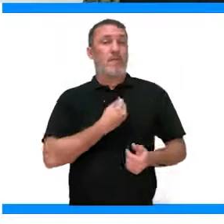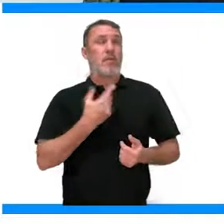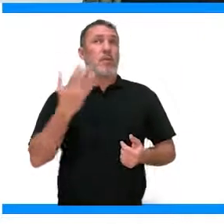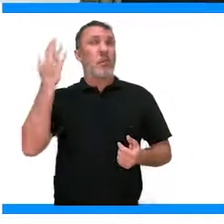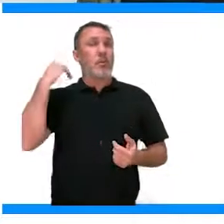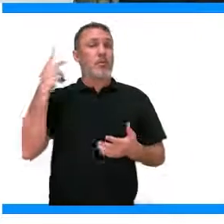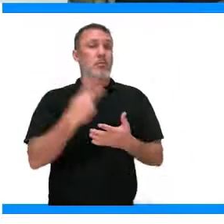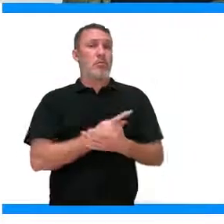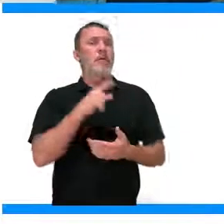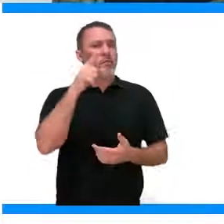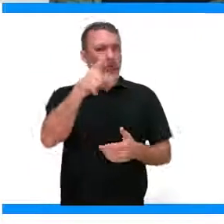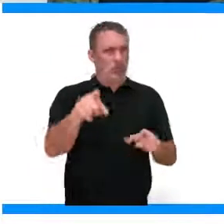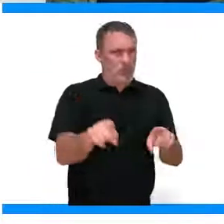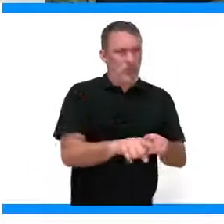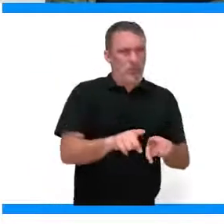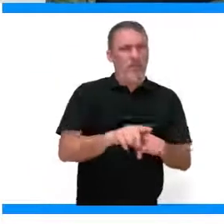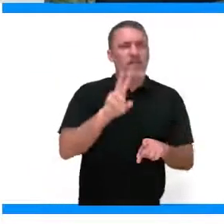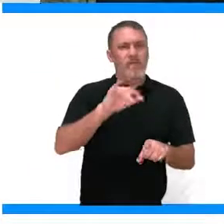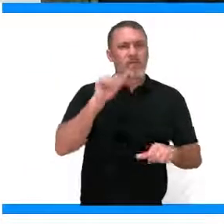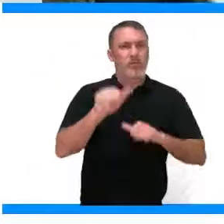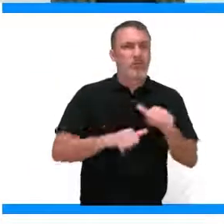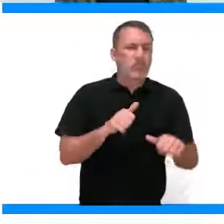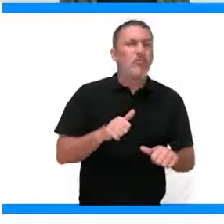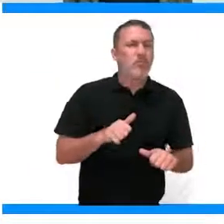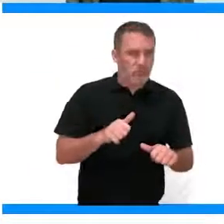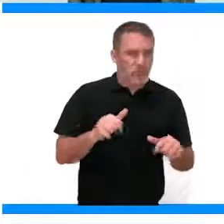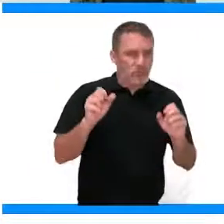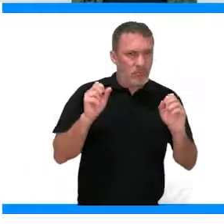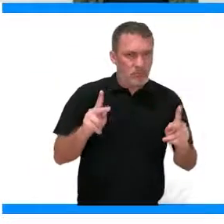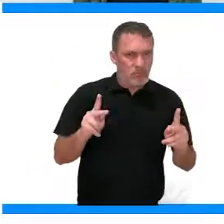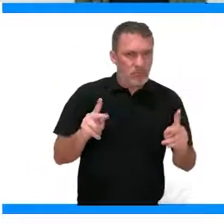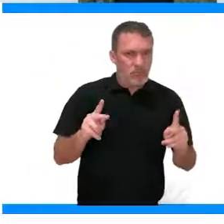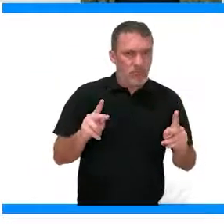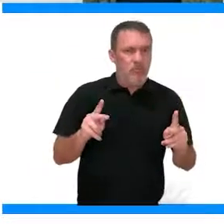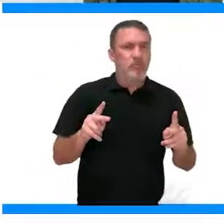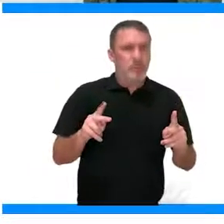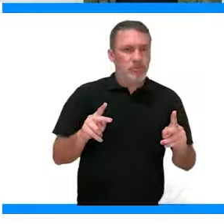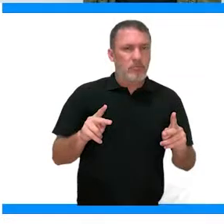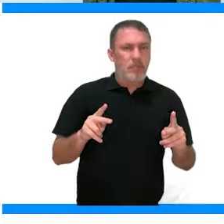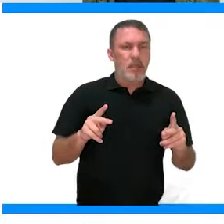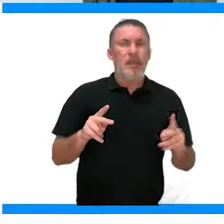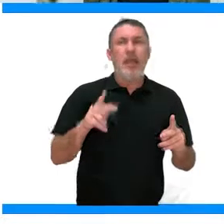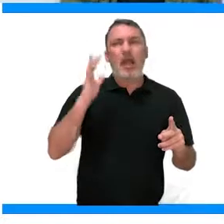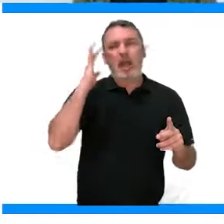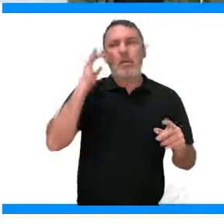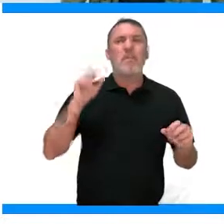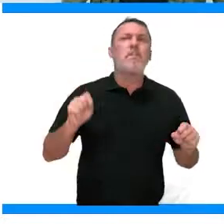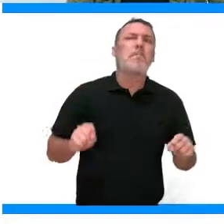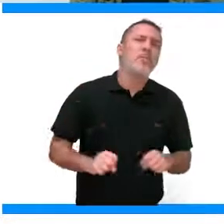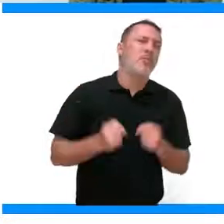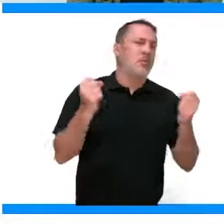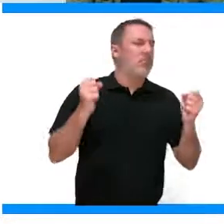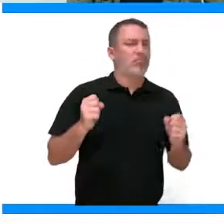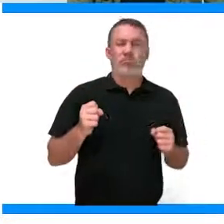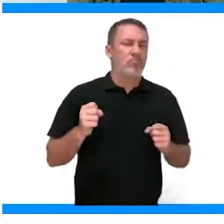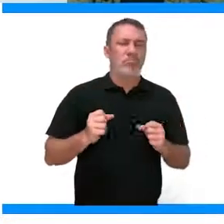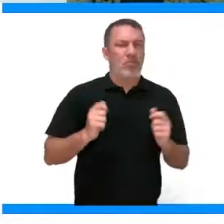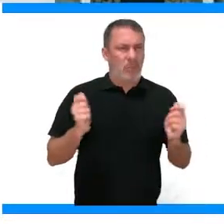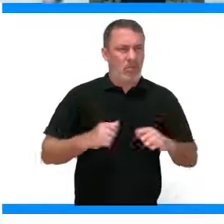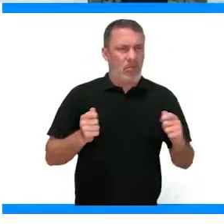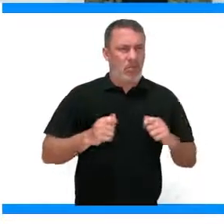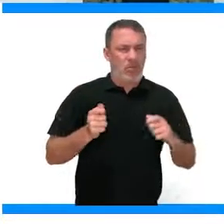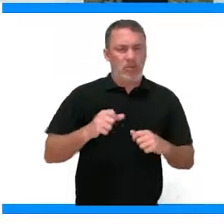realidade um dia e você vai mudar a sua, tá certo? Nada deve parecer impossível de